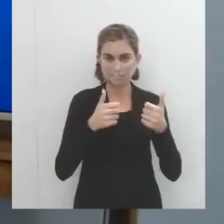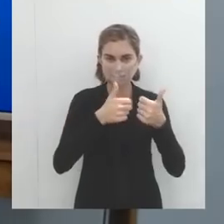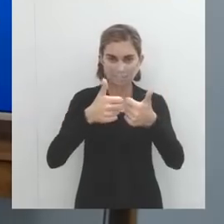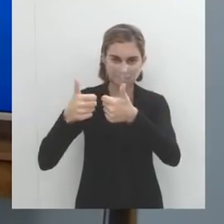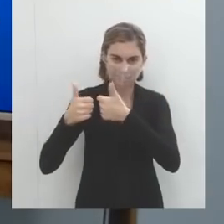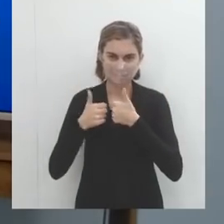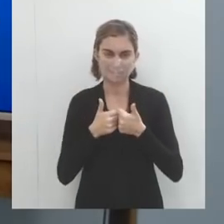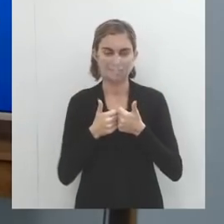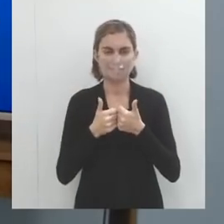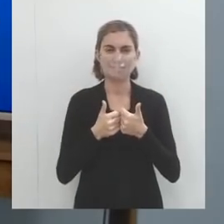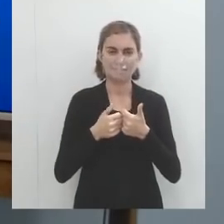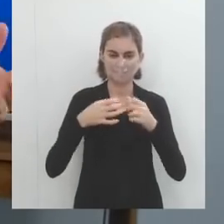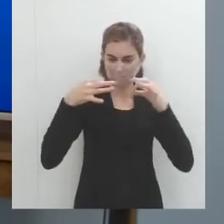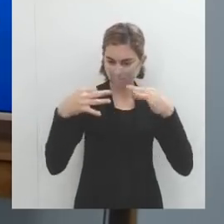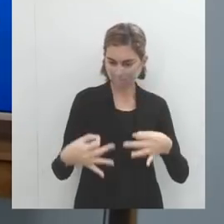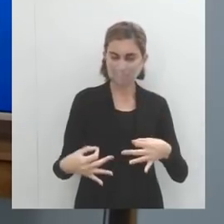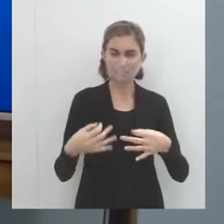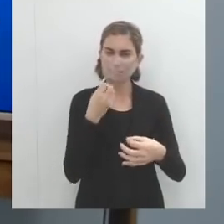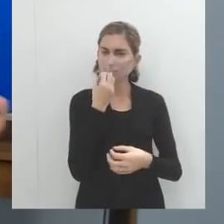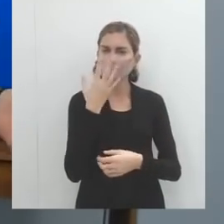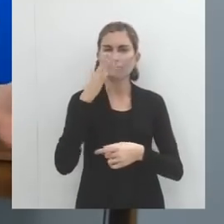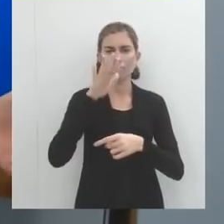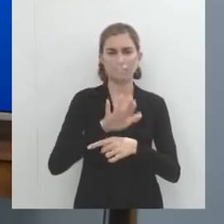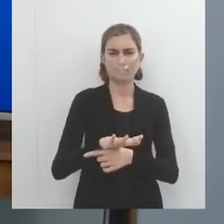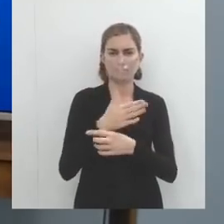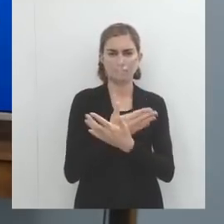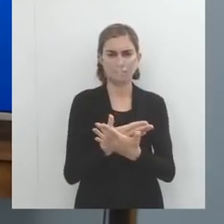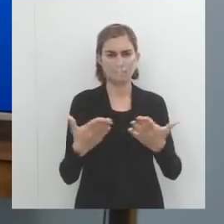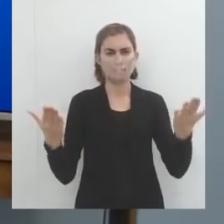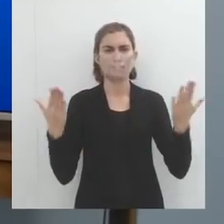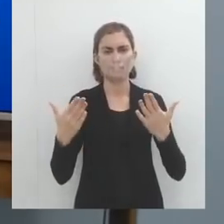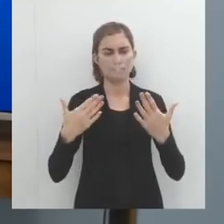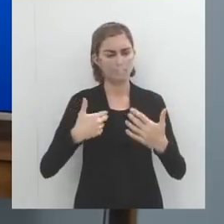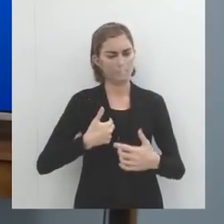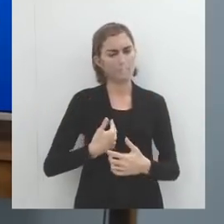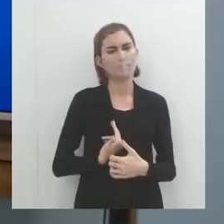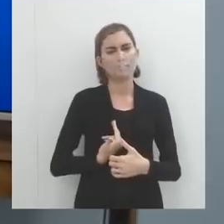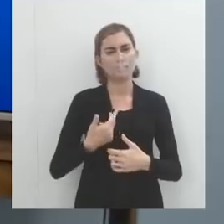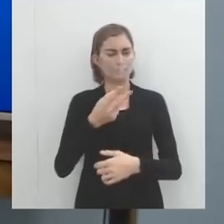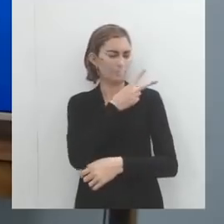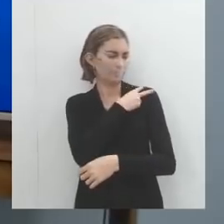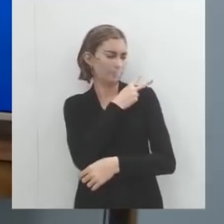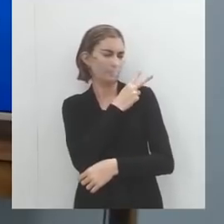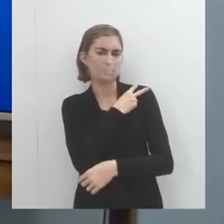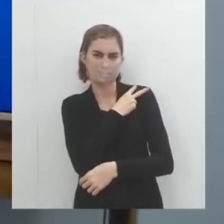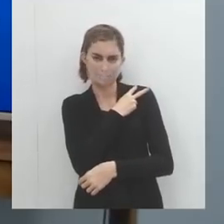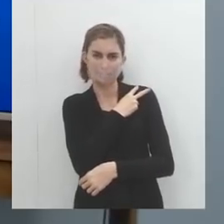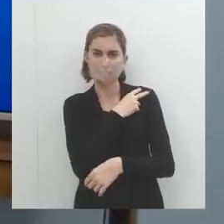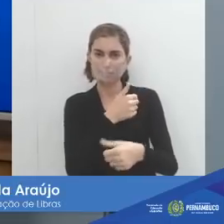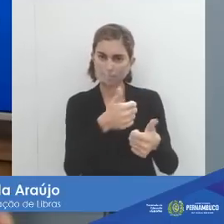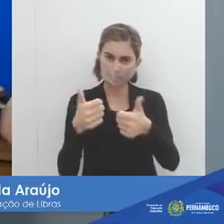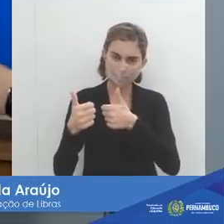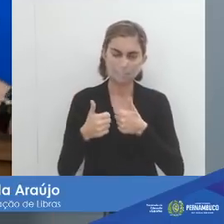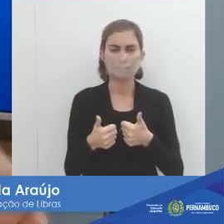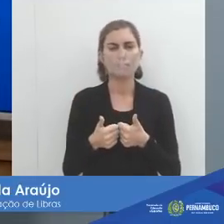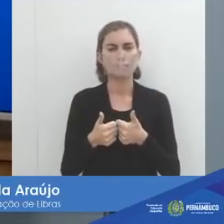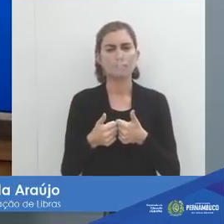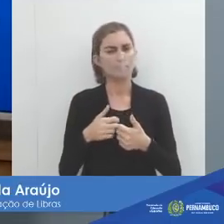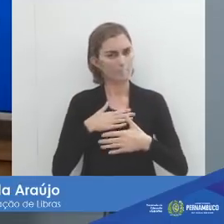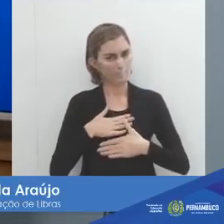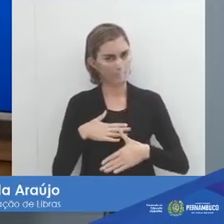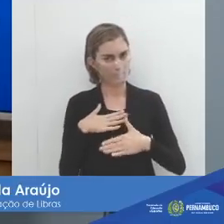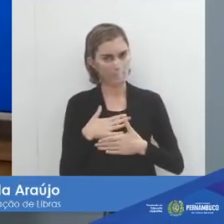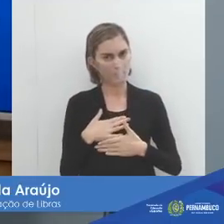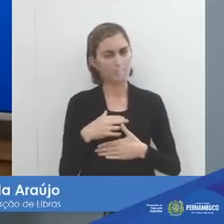Fala pessoas, e aí, tudo certo? Boa tarde para todo mundo. Meus queridos dos segundos anos, como é que vocês estão? Tudo